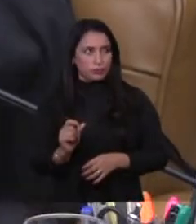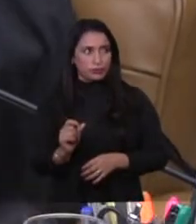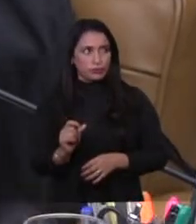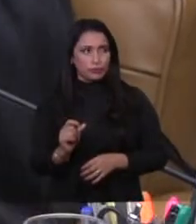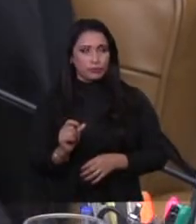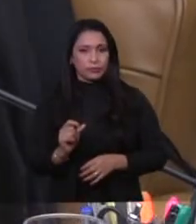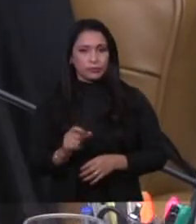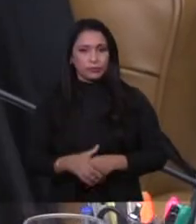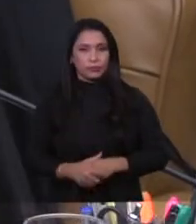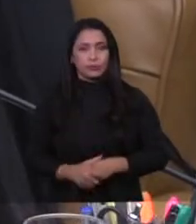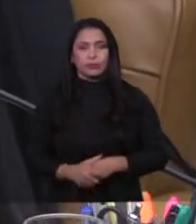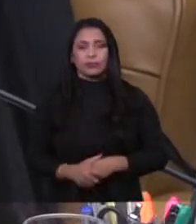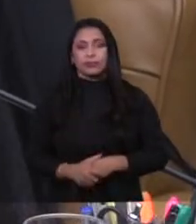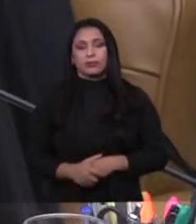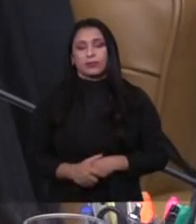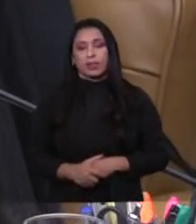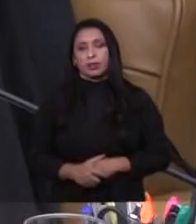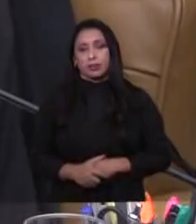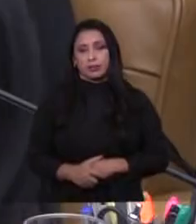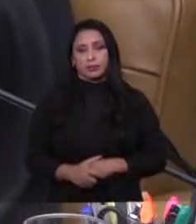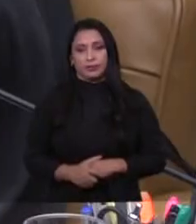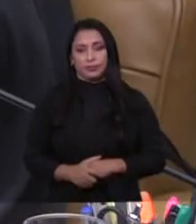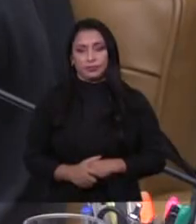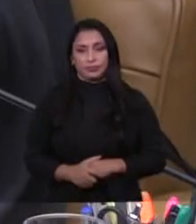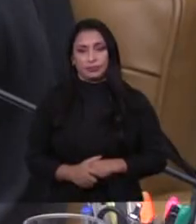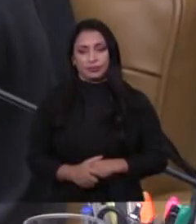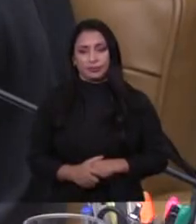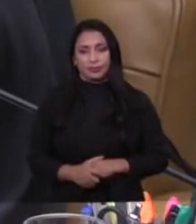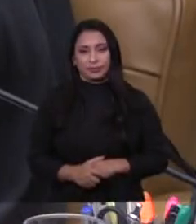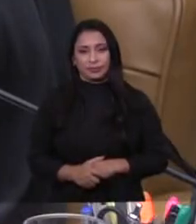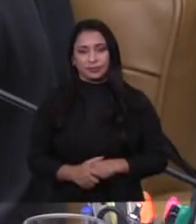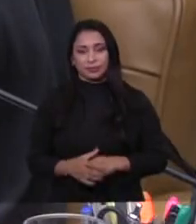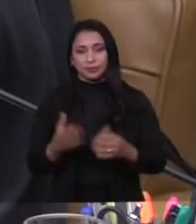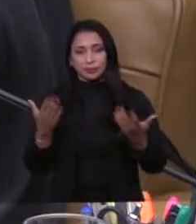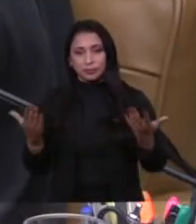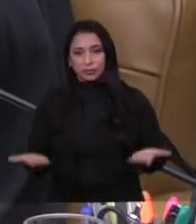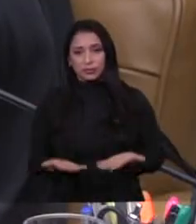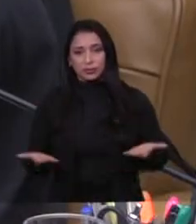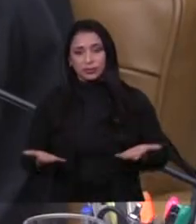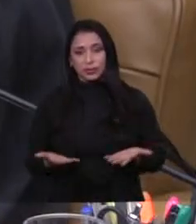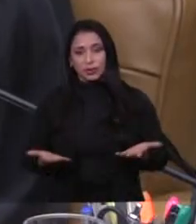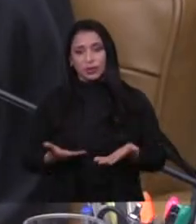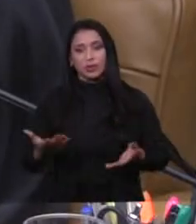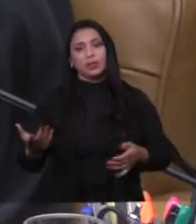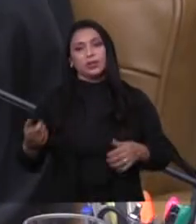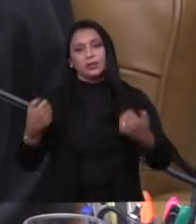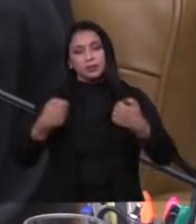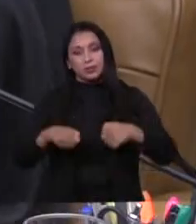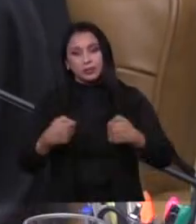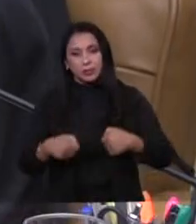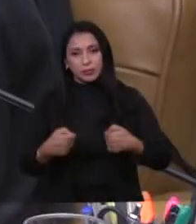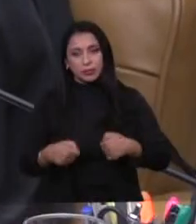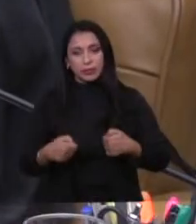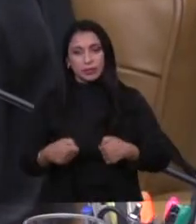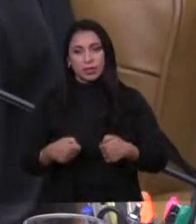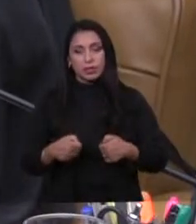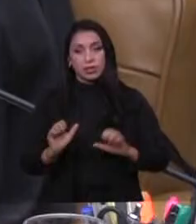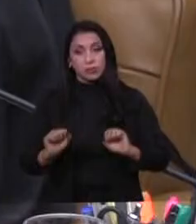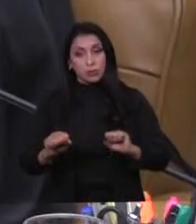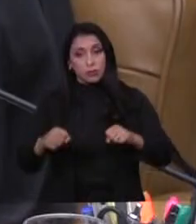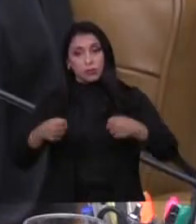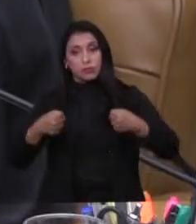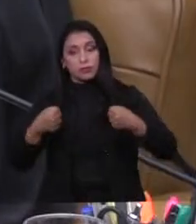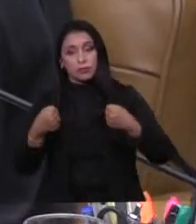Ou seja, embora nós estejamos julgando um caso, hoje nós precisamos, reforço, individualizar